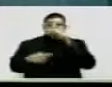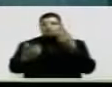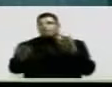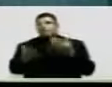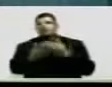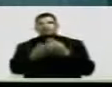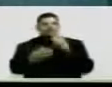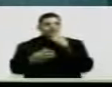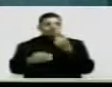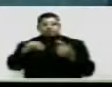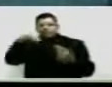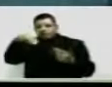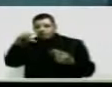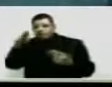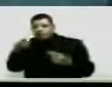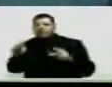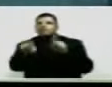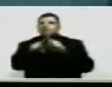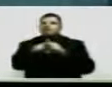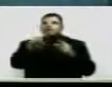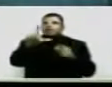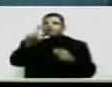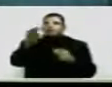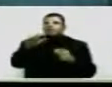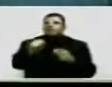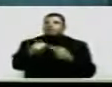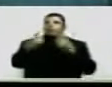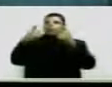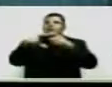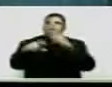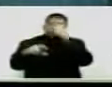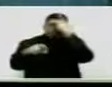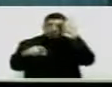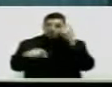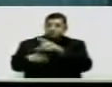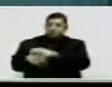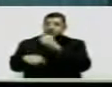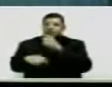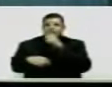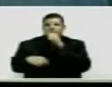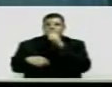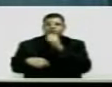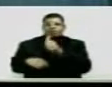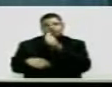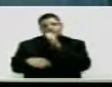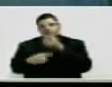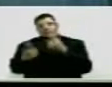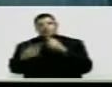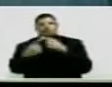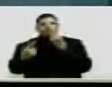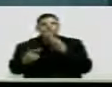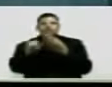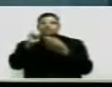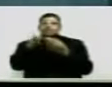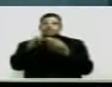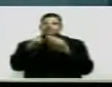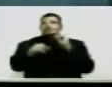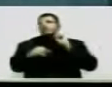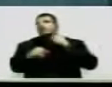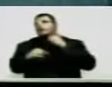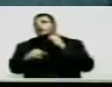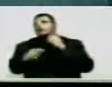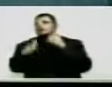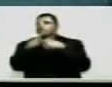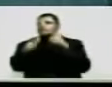o lixão contamina o rio de onde as pessoas tiram água para sobreviver. Portanto, isso é algo